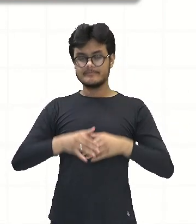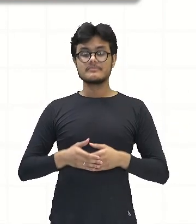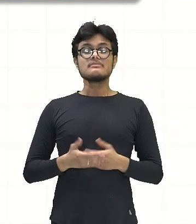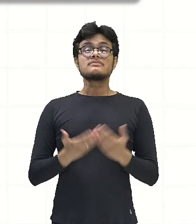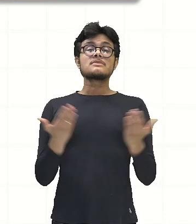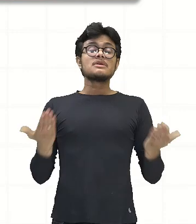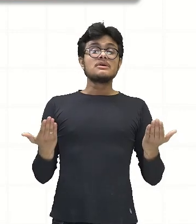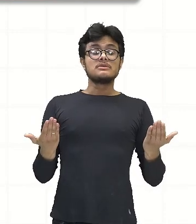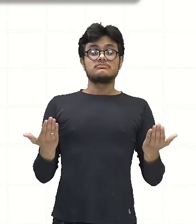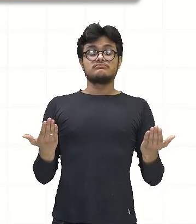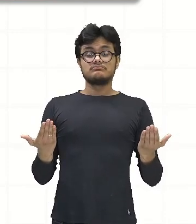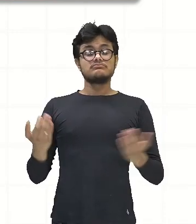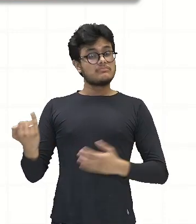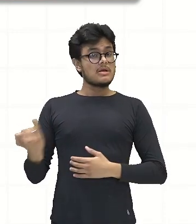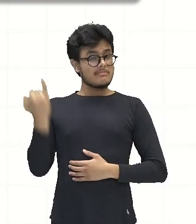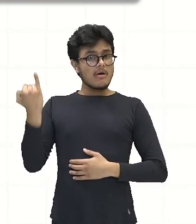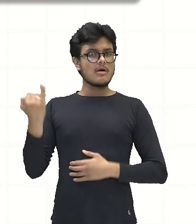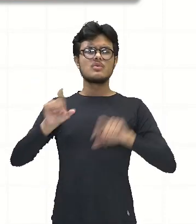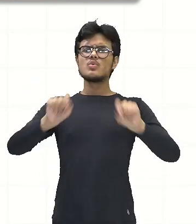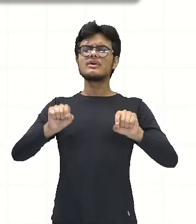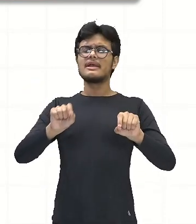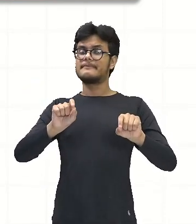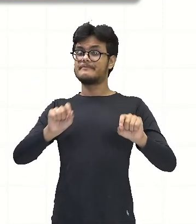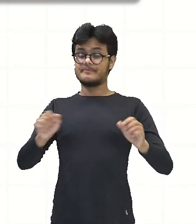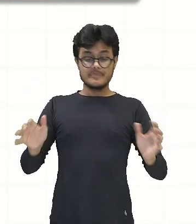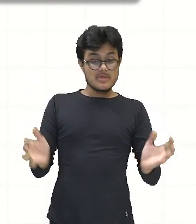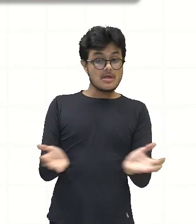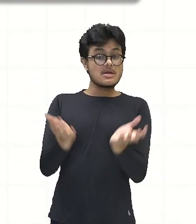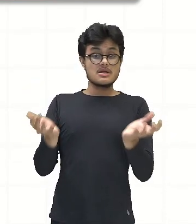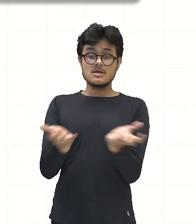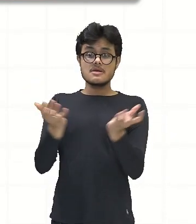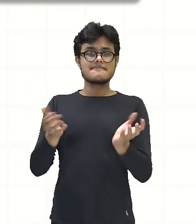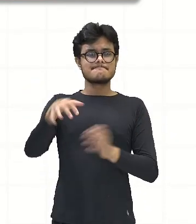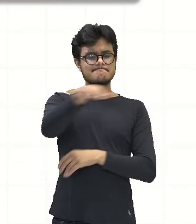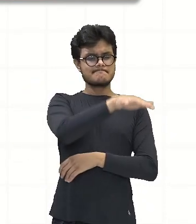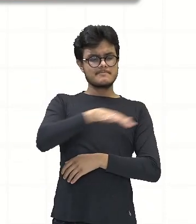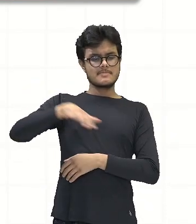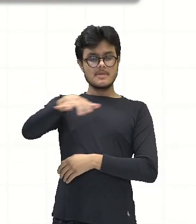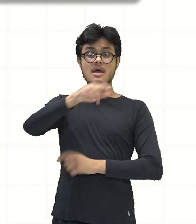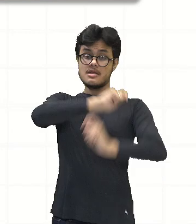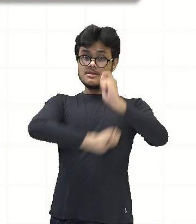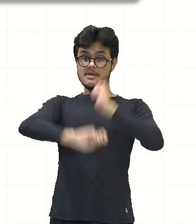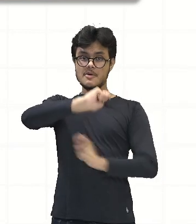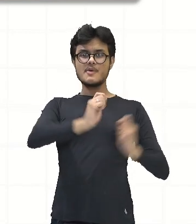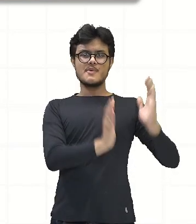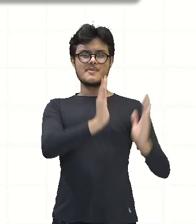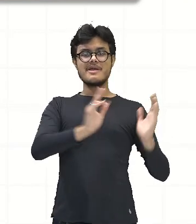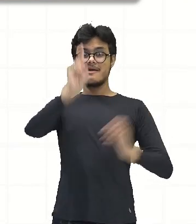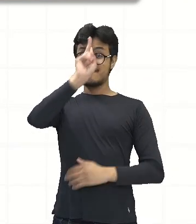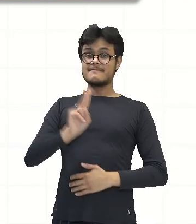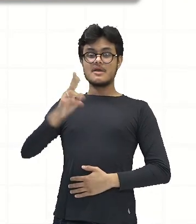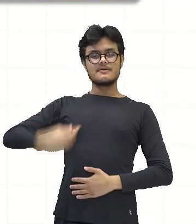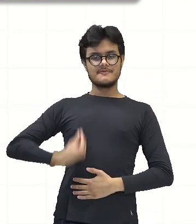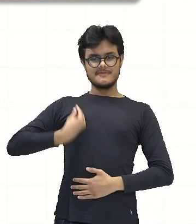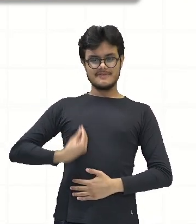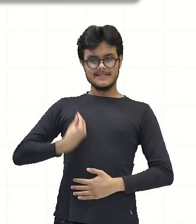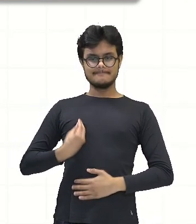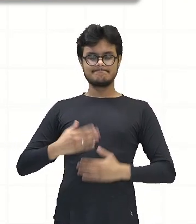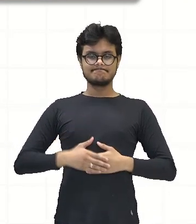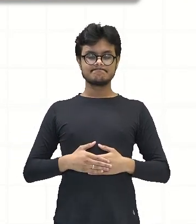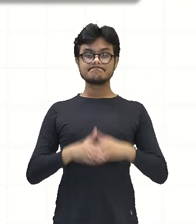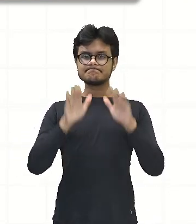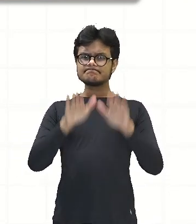que foram aí impulsionando a economia em diferentes momentos da história, tá bom? Então a